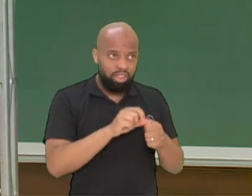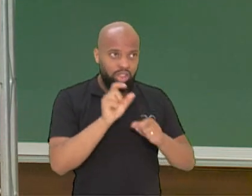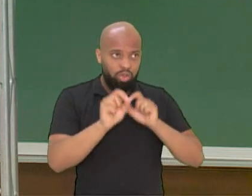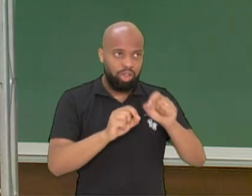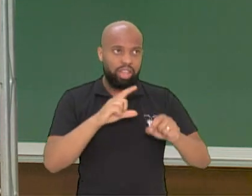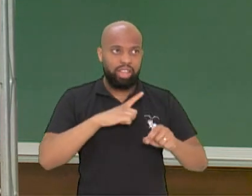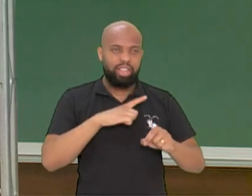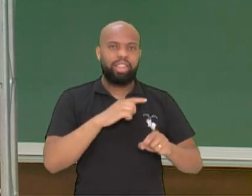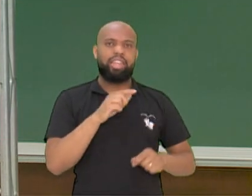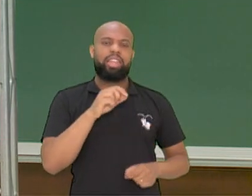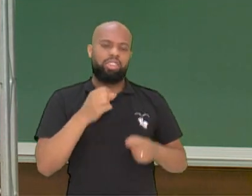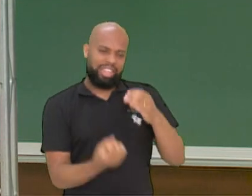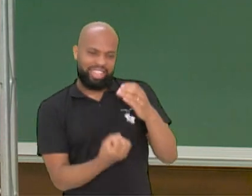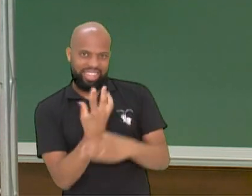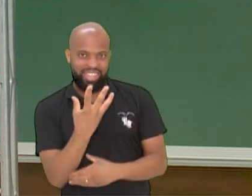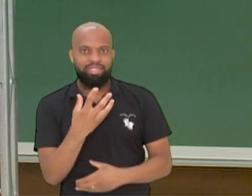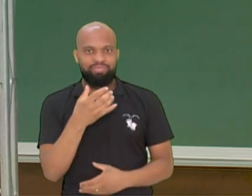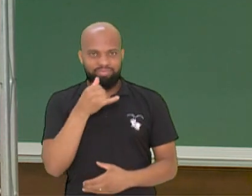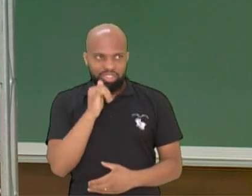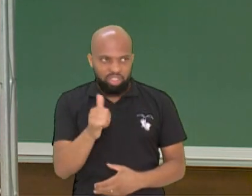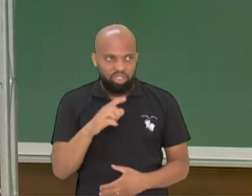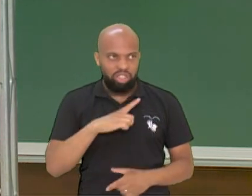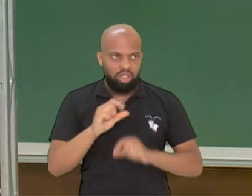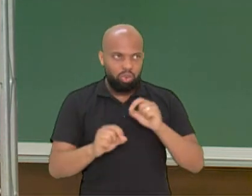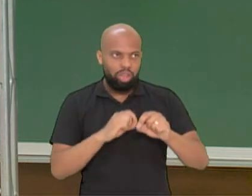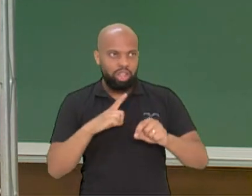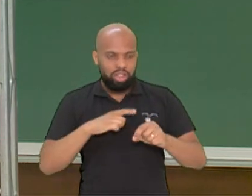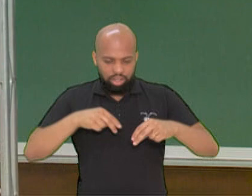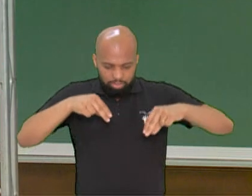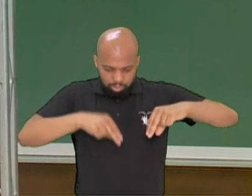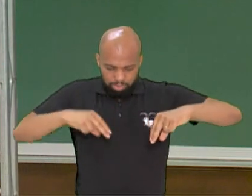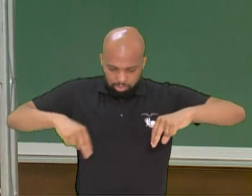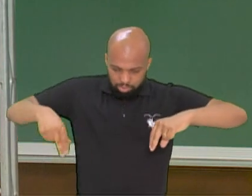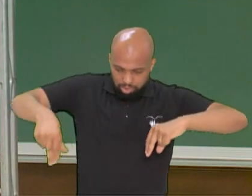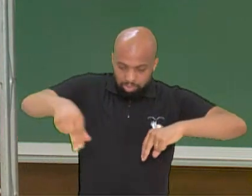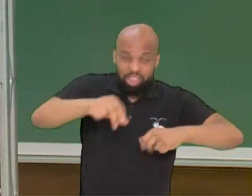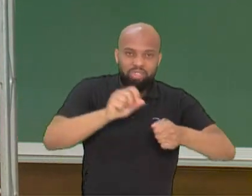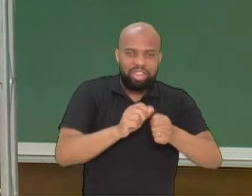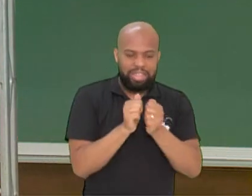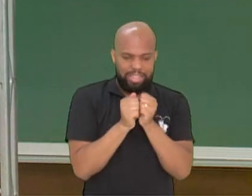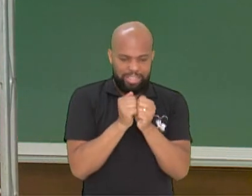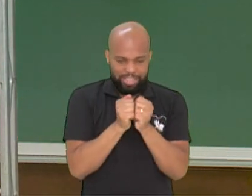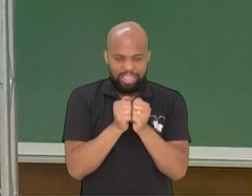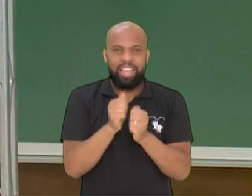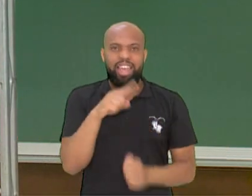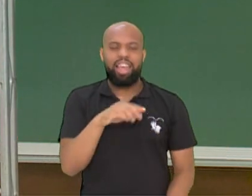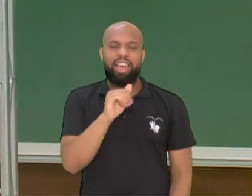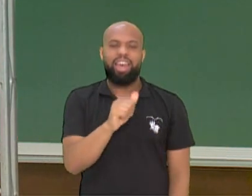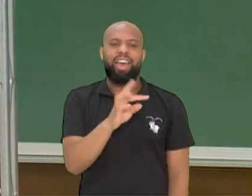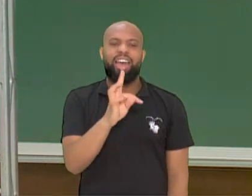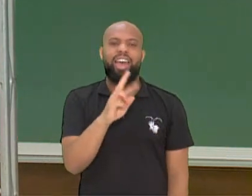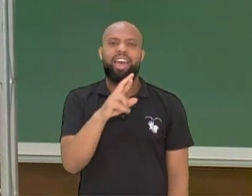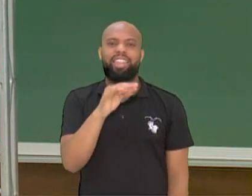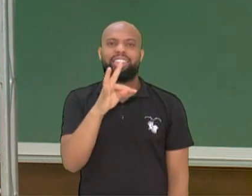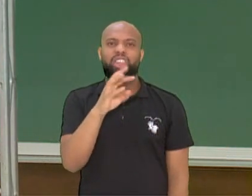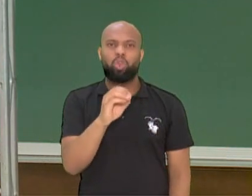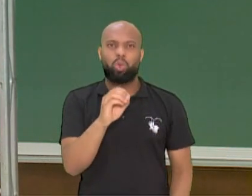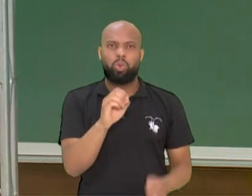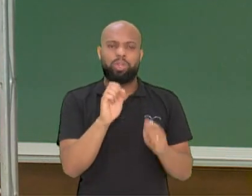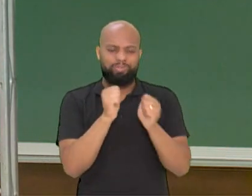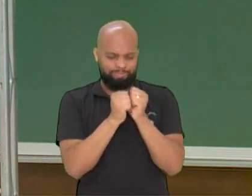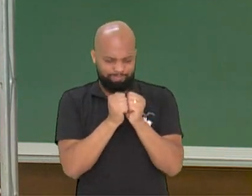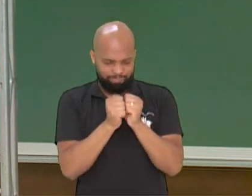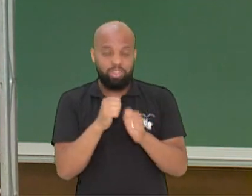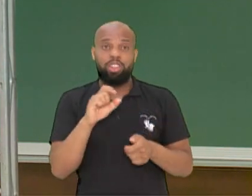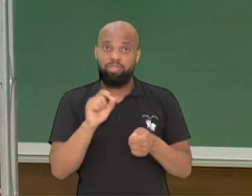né, a turbina pelas bobinas, gera-se atrito, uma espécie de atrito, né? Essa energia não é